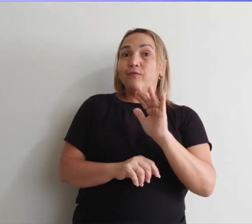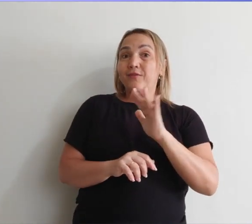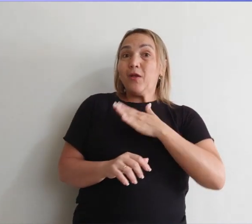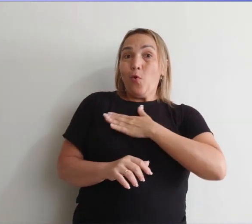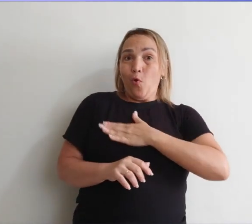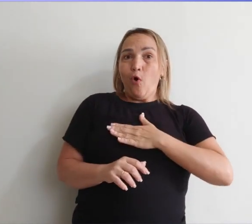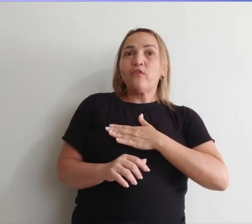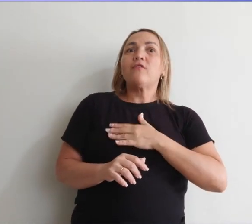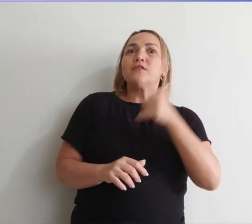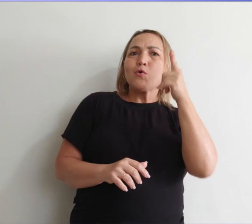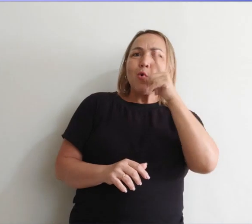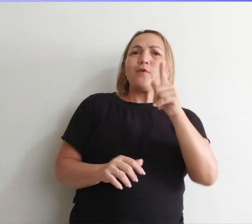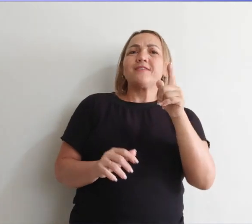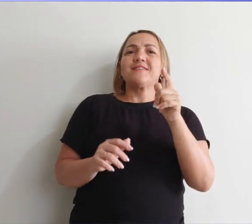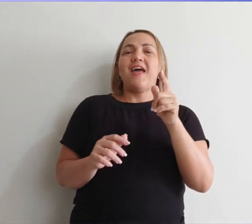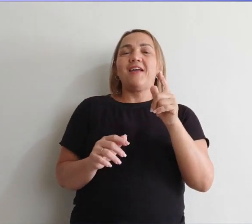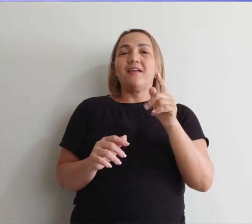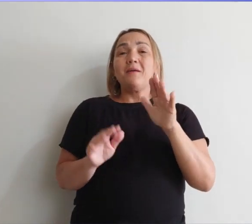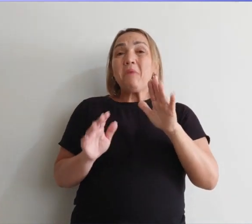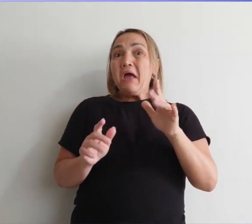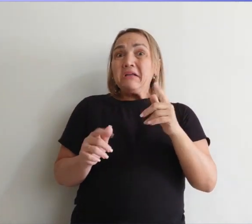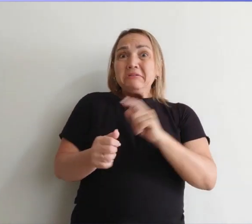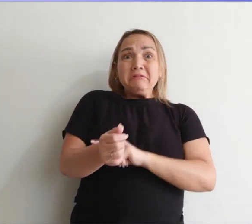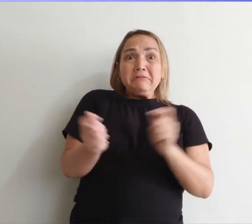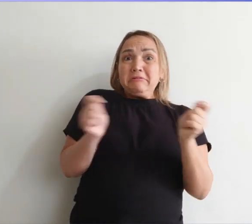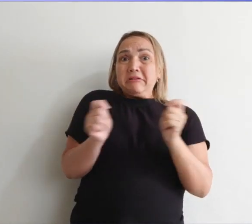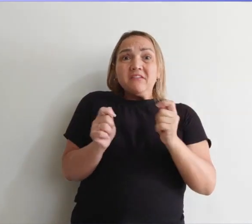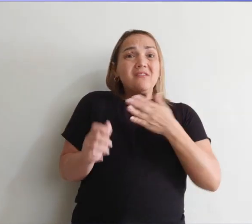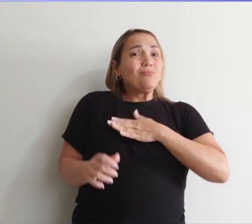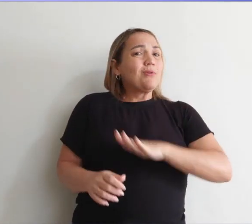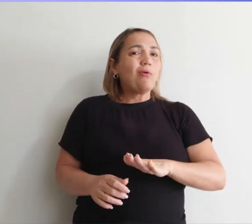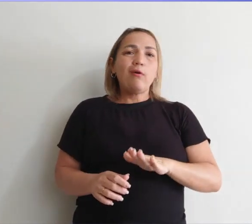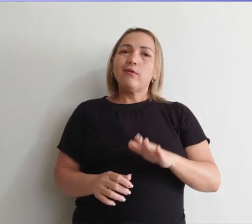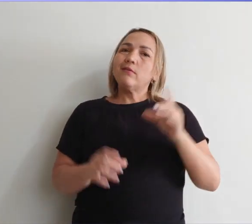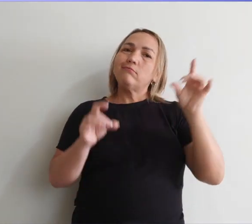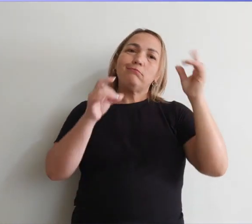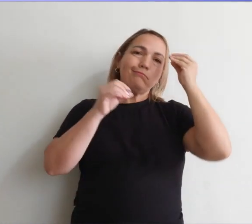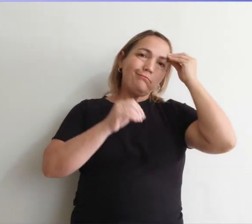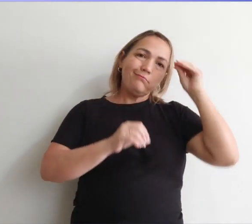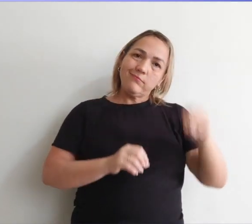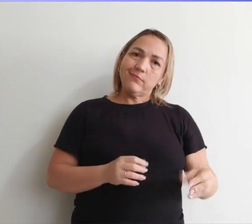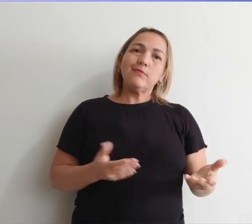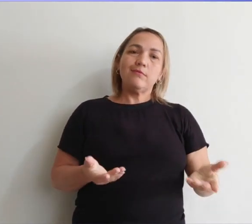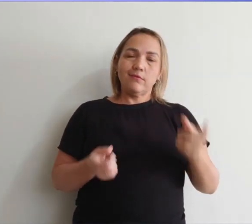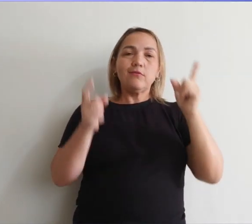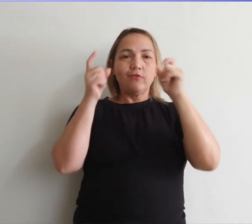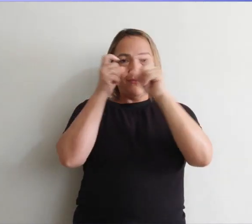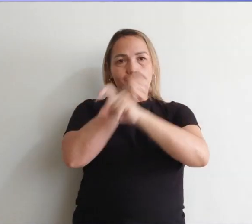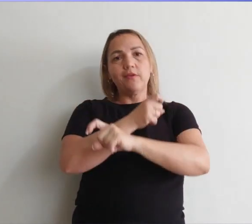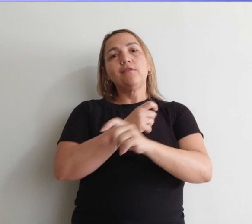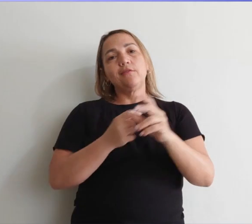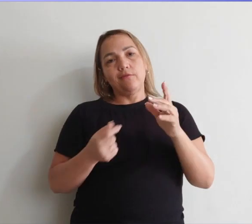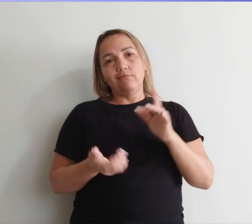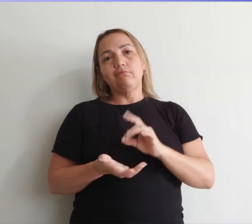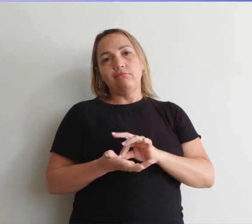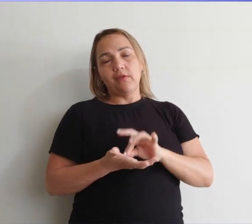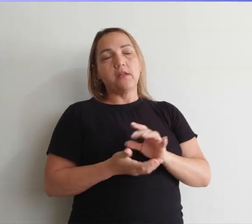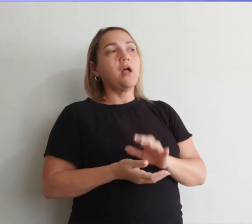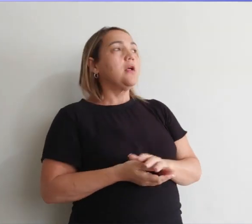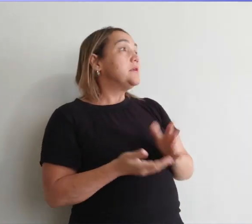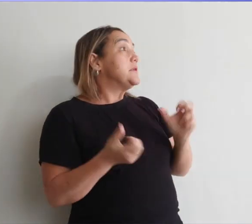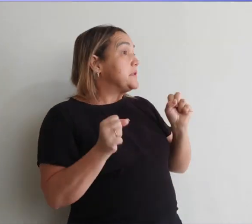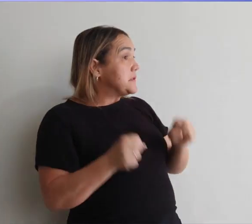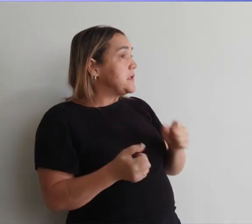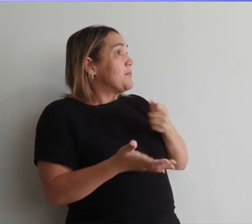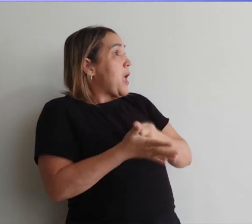você gosta daquilo, né? Exatamente. Agora, segurar a pressão não gostando do que você faz, aí é complicado. A